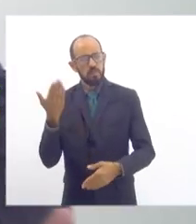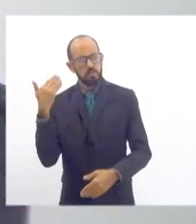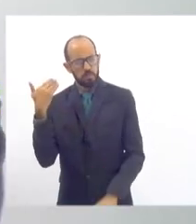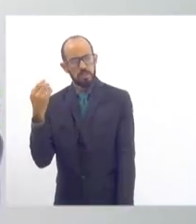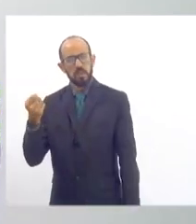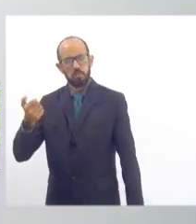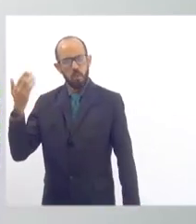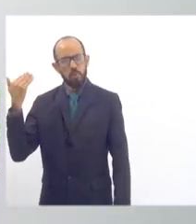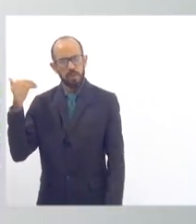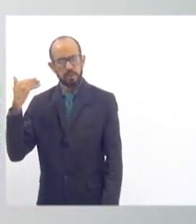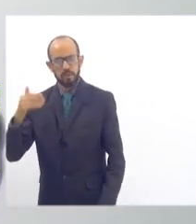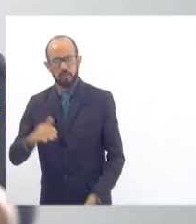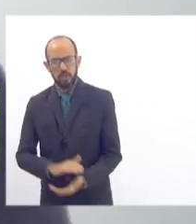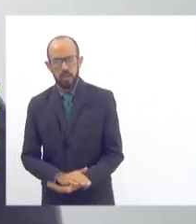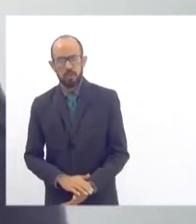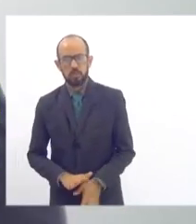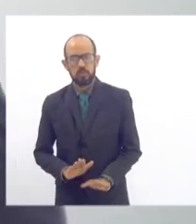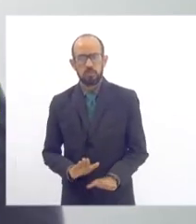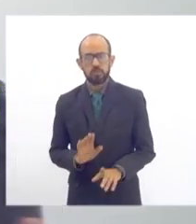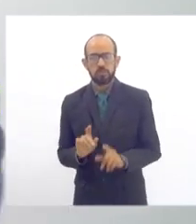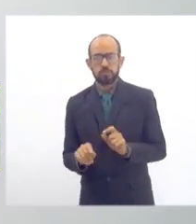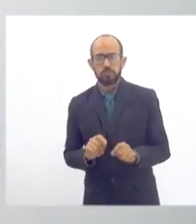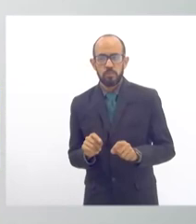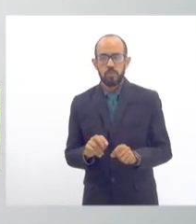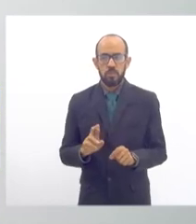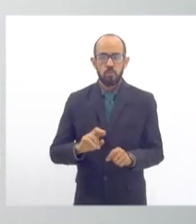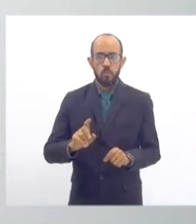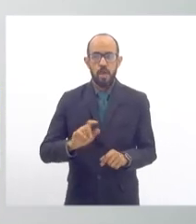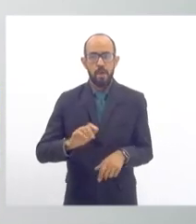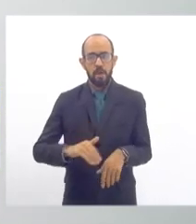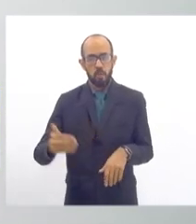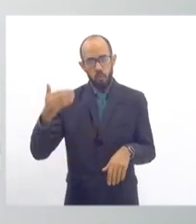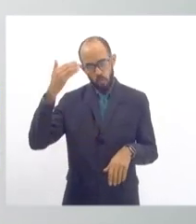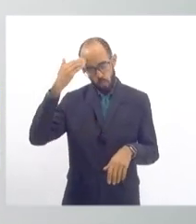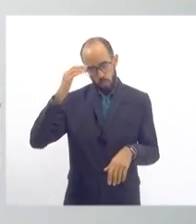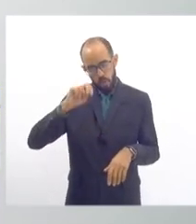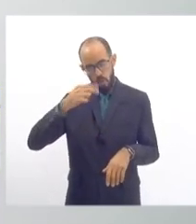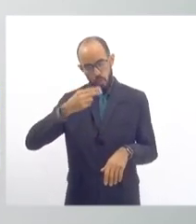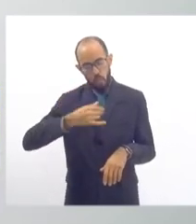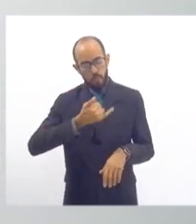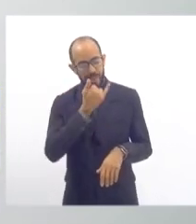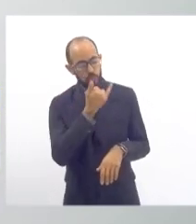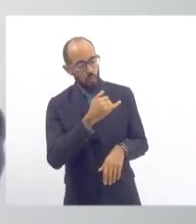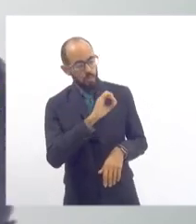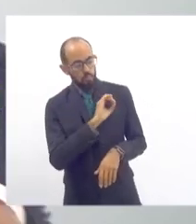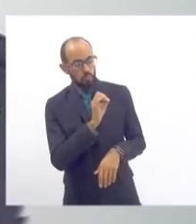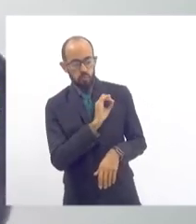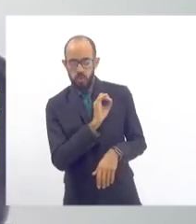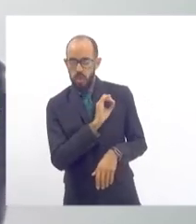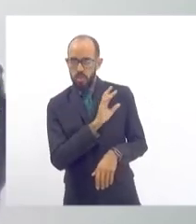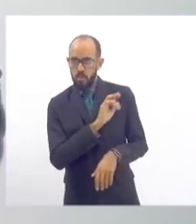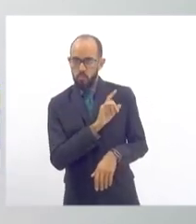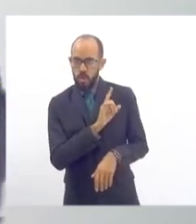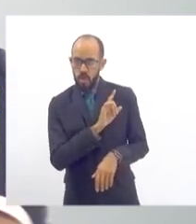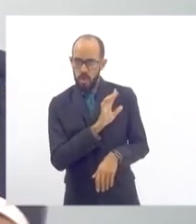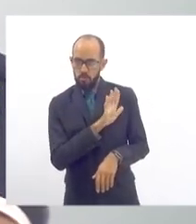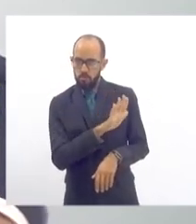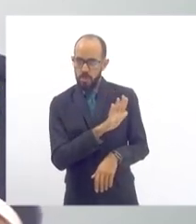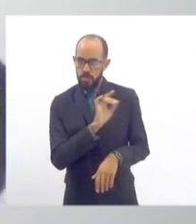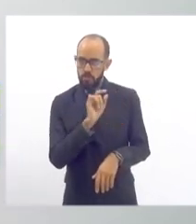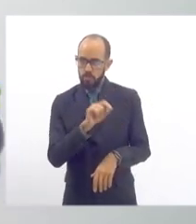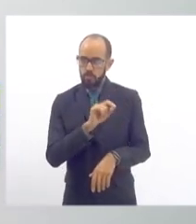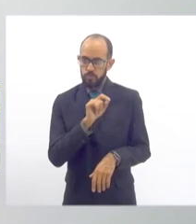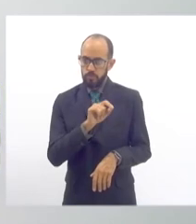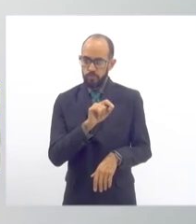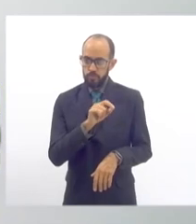recente. Também não estou culpando nem absolvendo ninguém, que também não sou juiz para isso. Mas o fato é que, com a nossa chegada